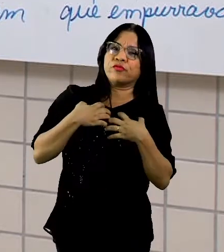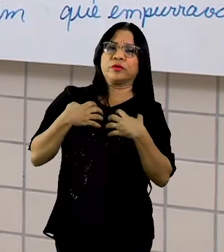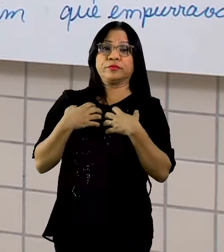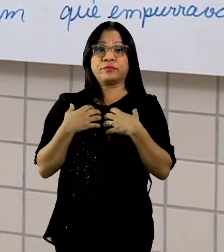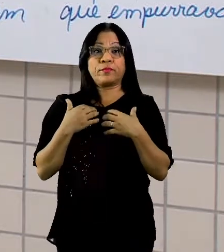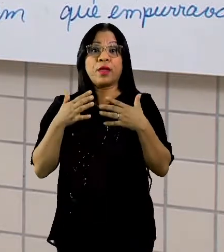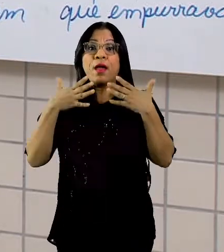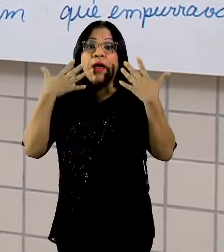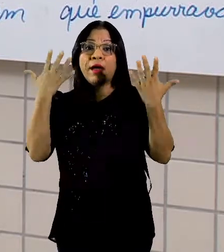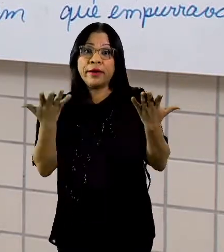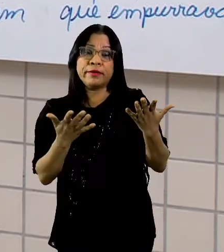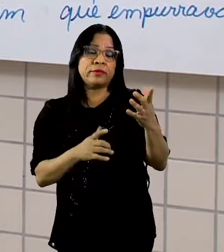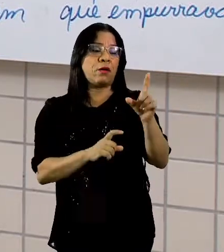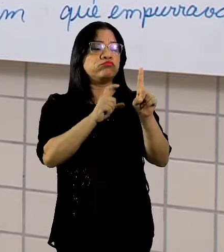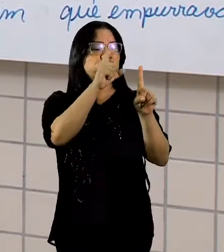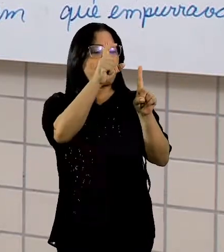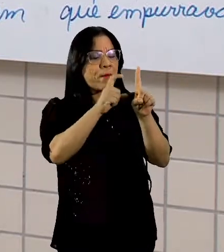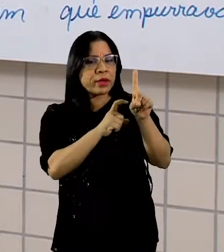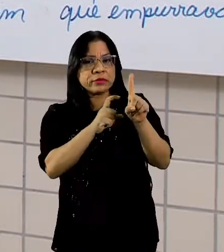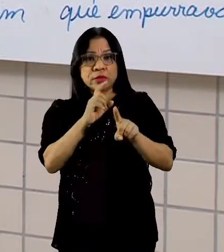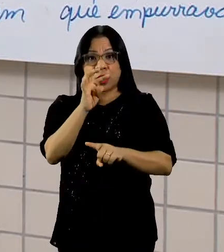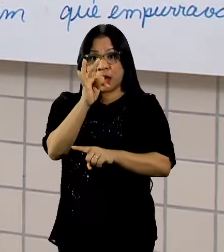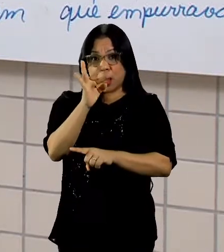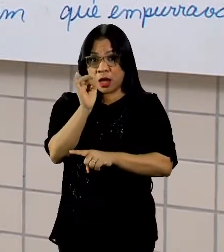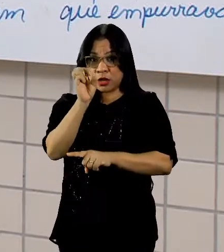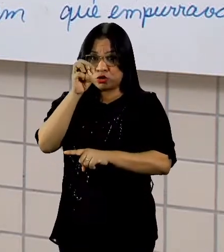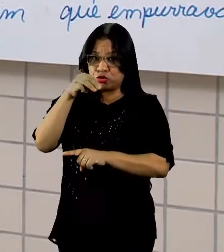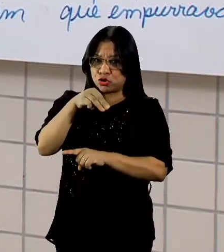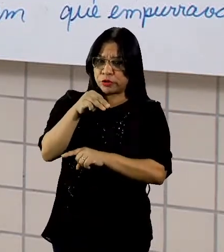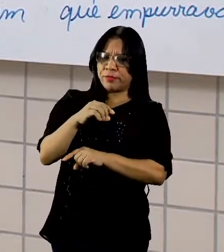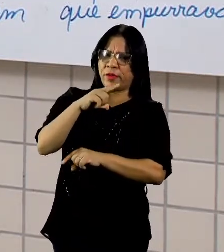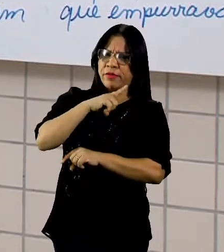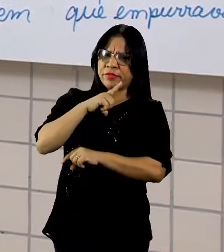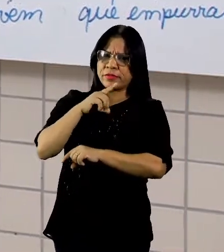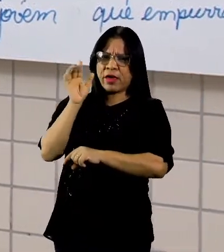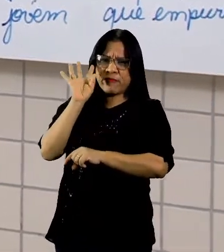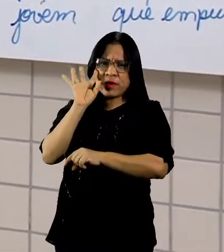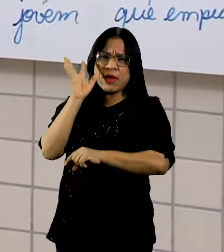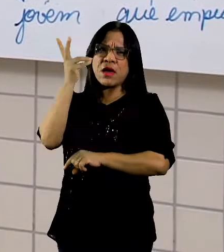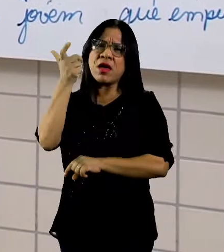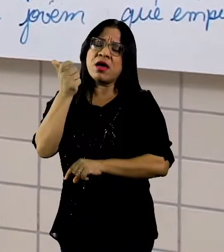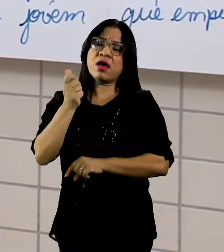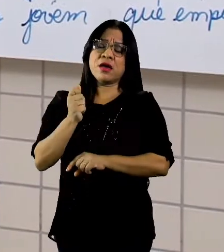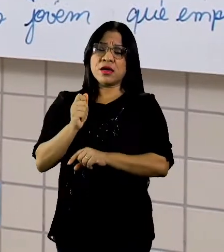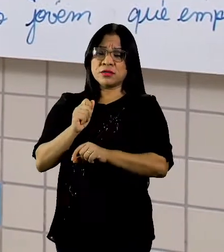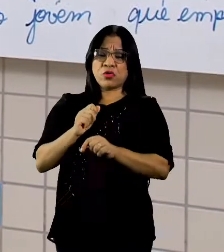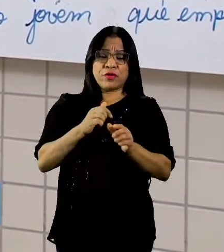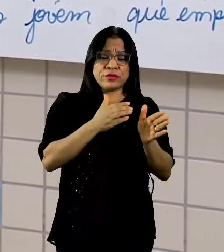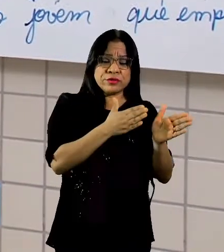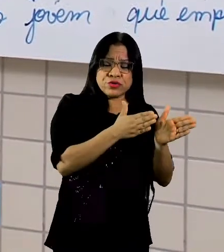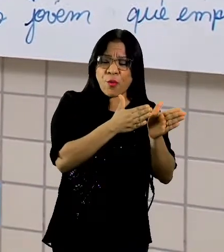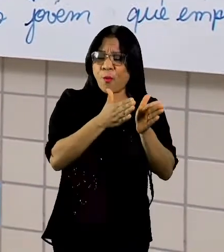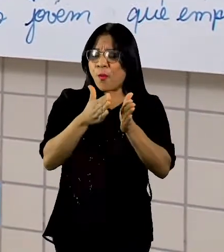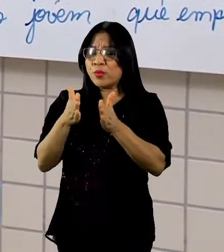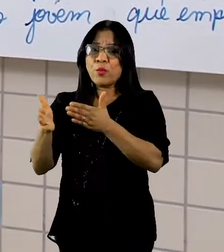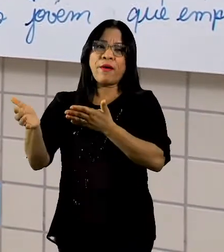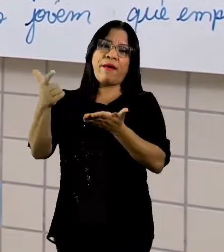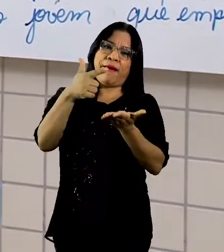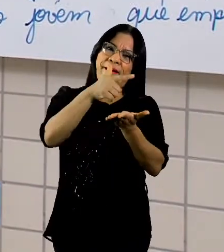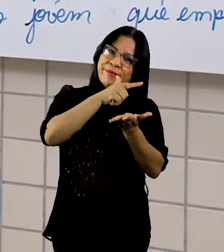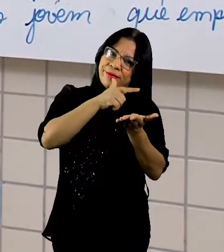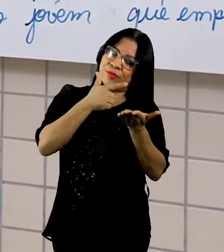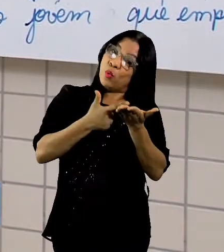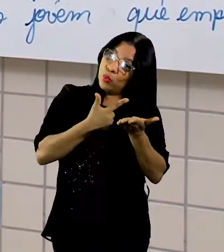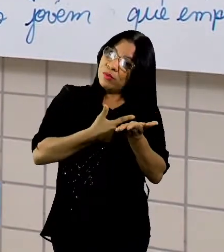personagem Jim teve que resolver durante todo o enredo deste livro? Então, o conflito